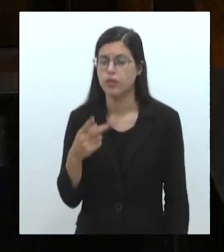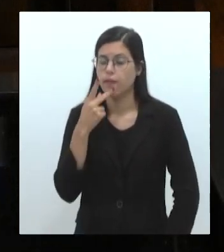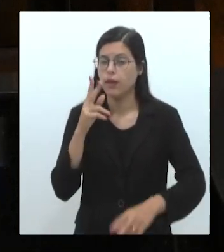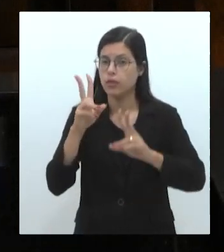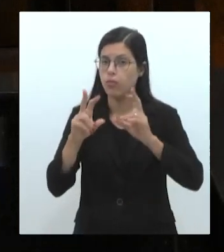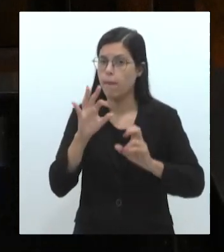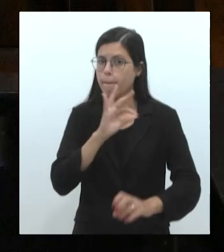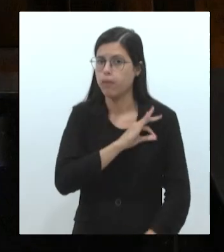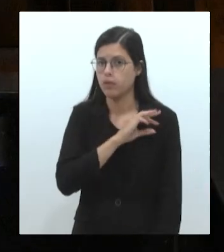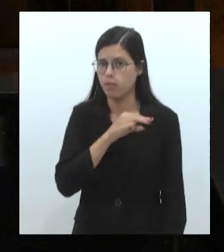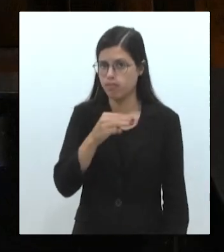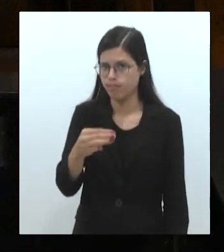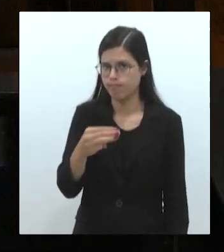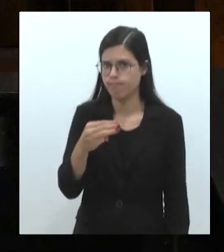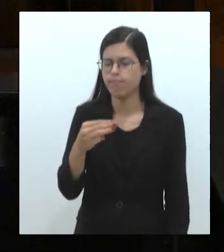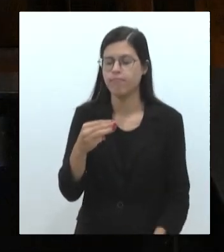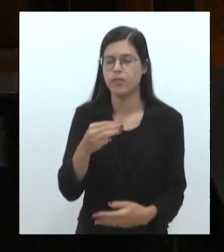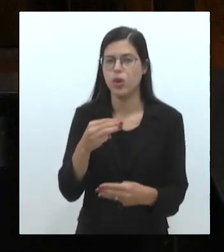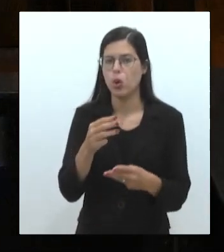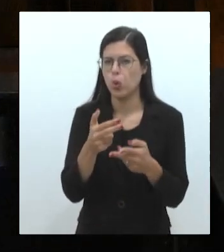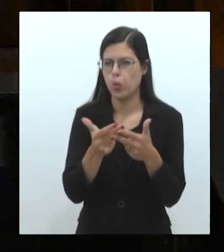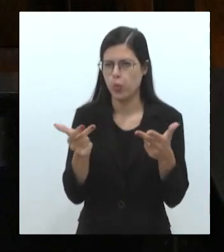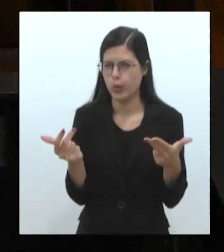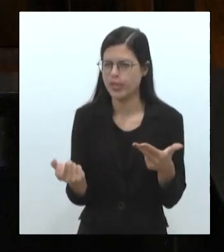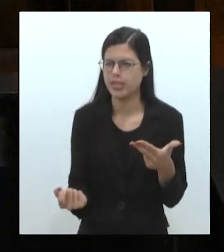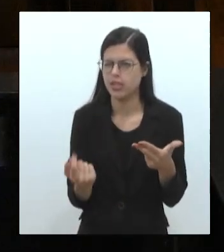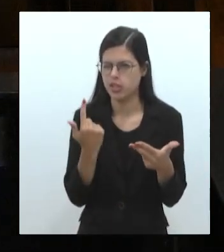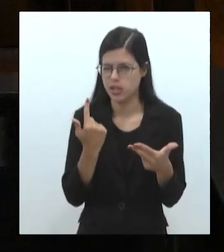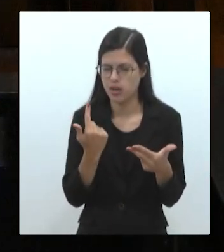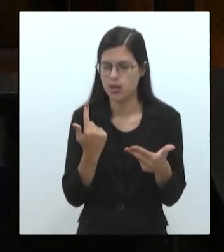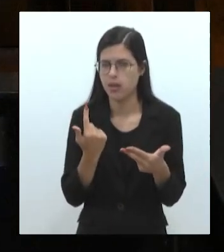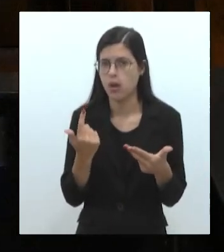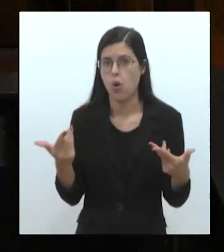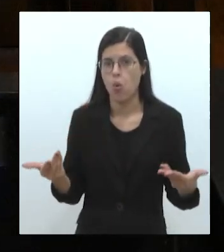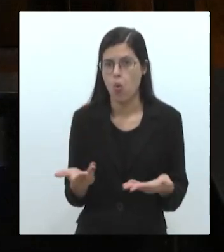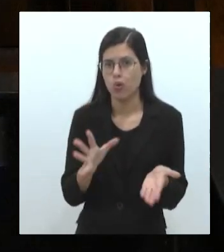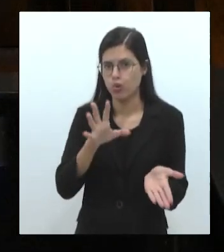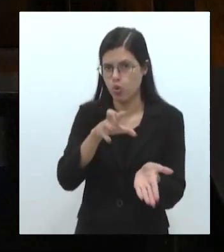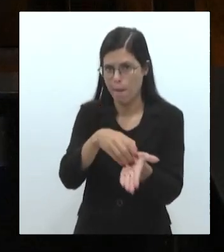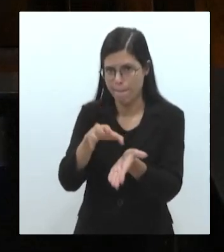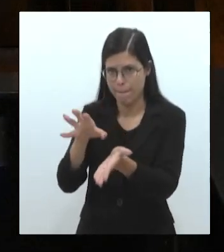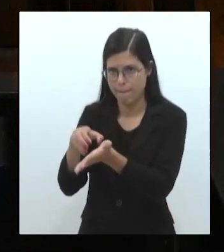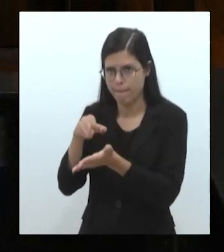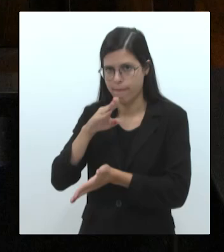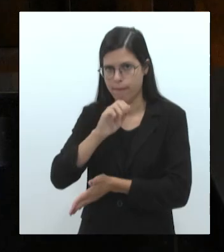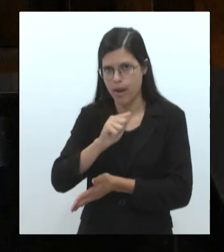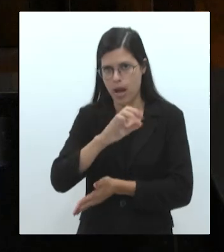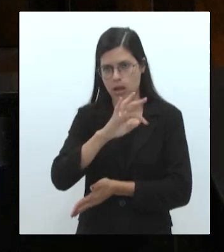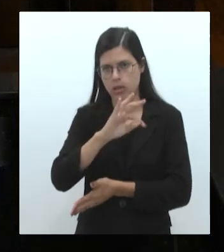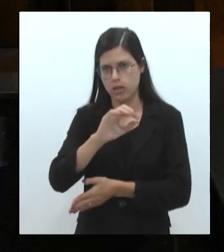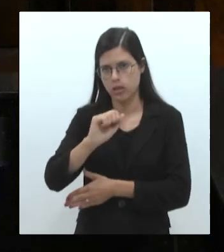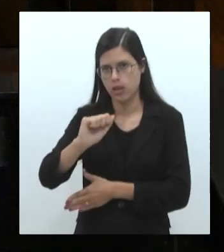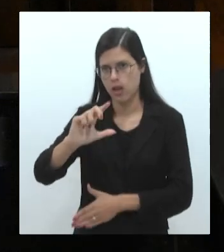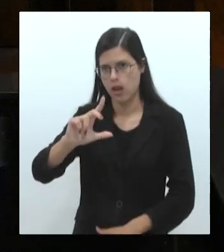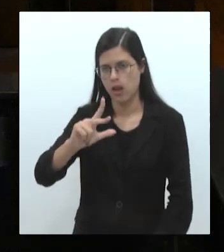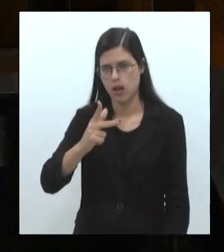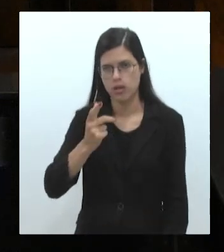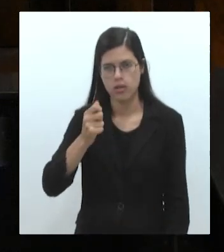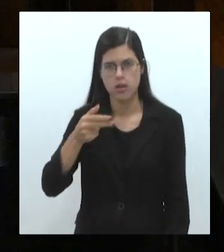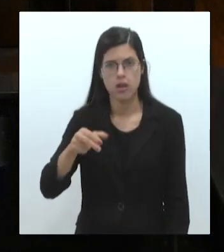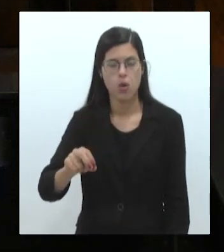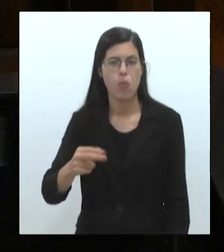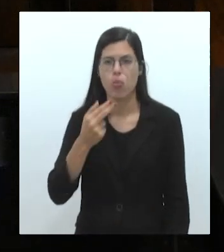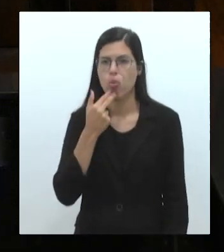Militar, olha que coisa estranha. Hoje, os batalhões convencionais não podem patrulhar